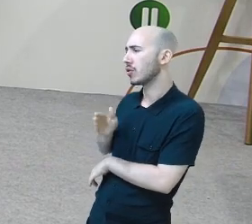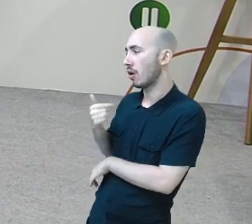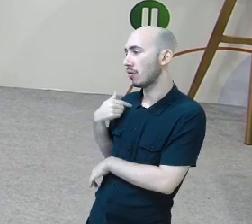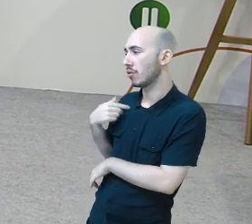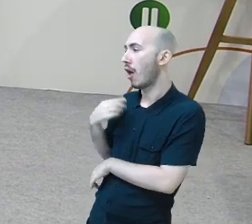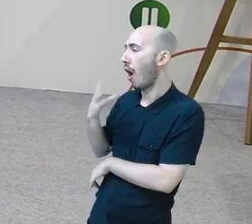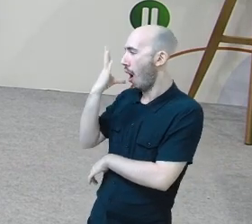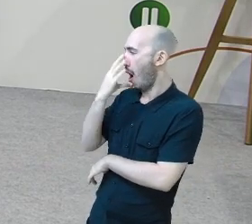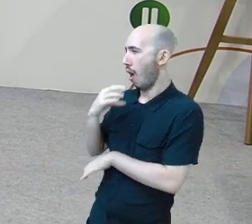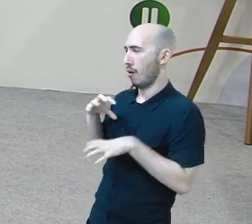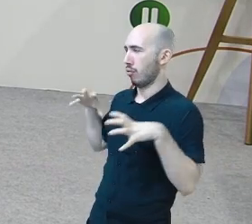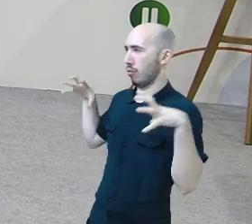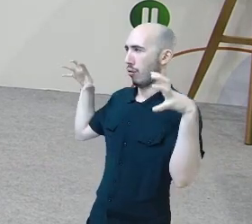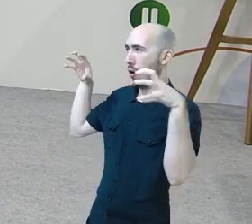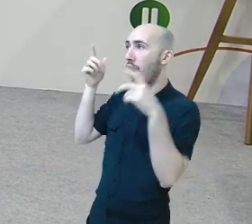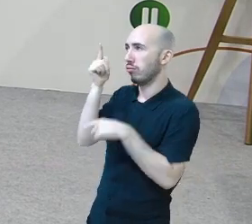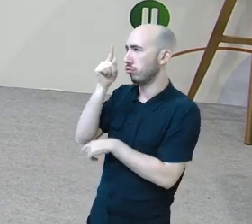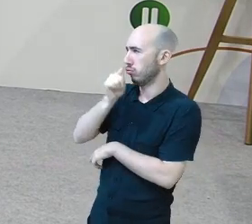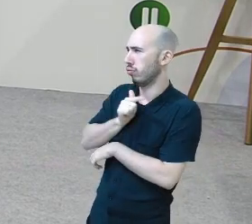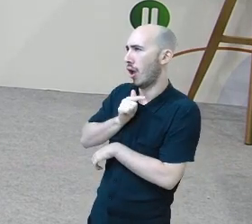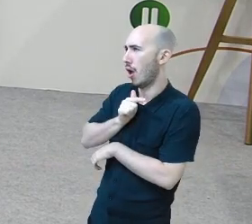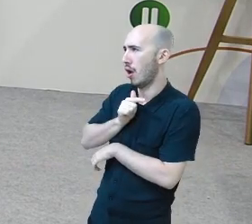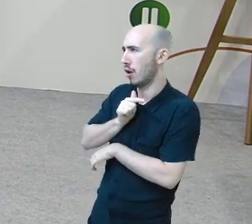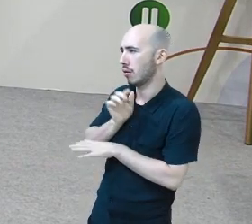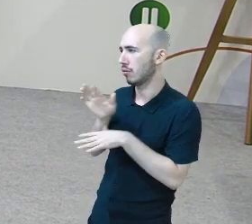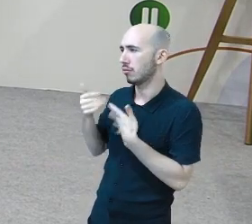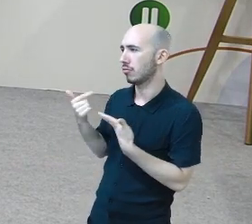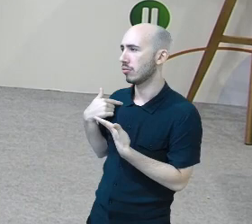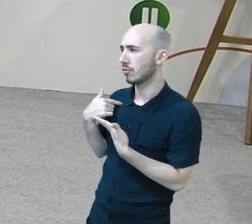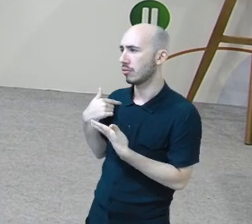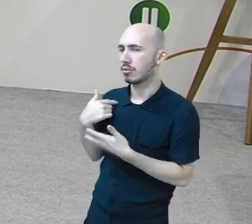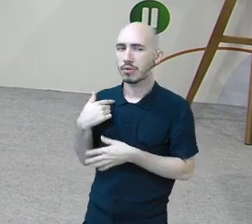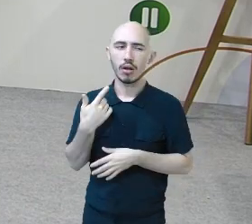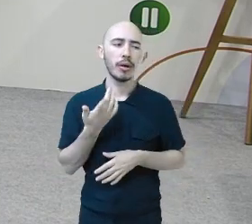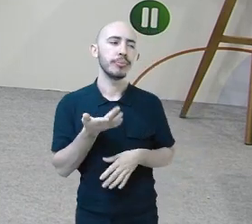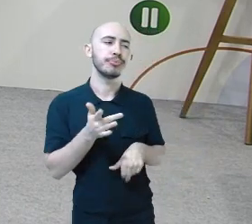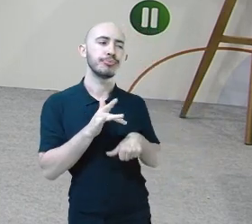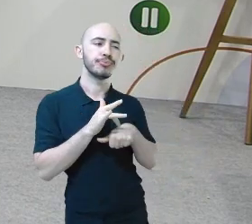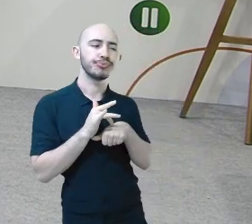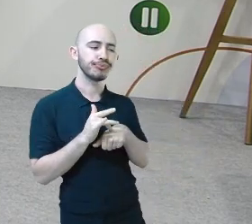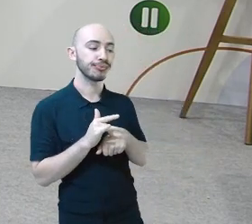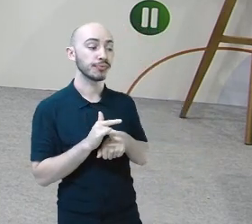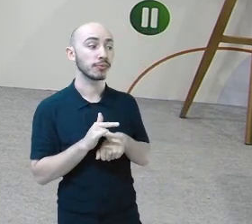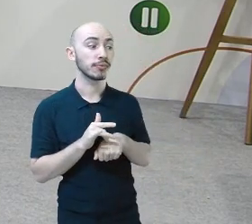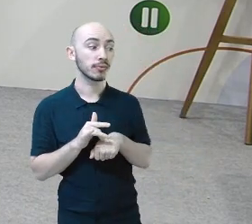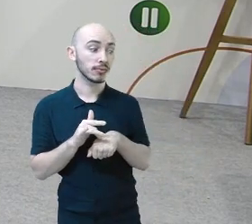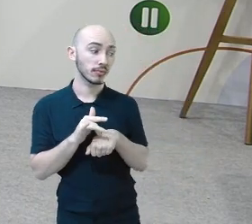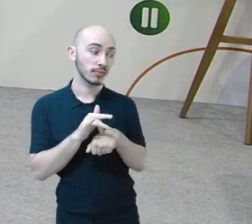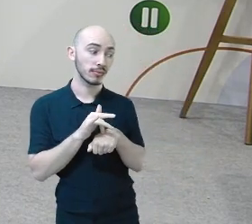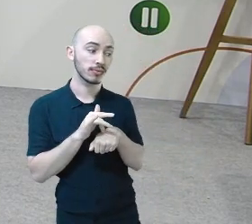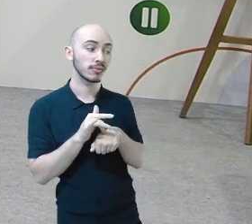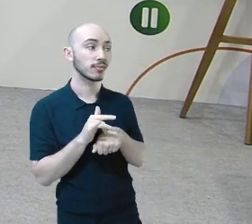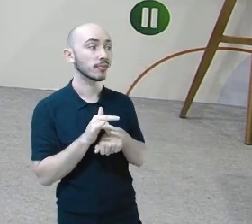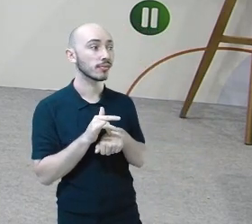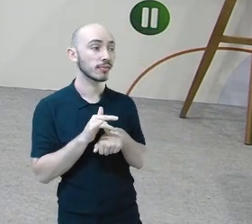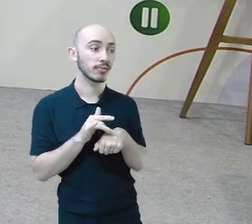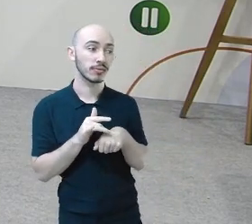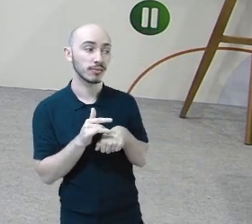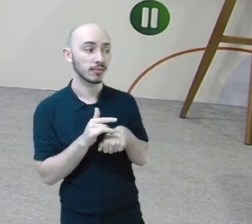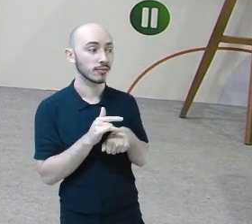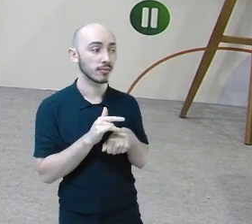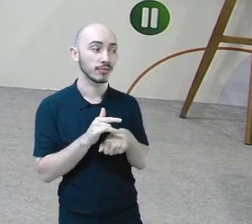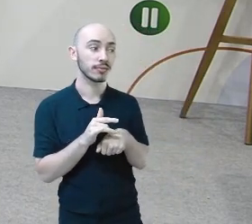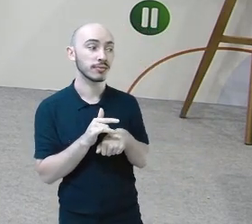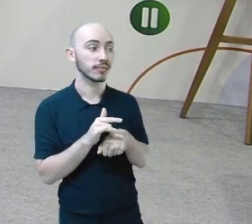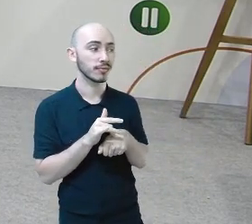um monstro feio, grande. E ela com aquele olhar de ironia, aquele jeitinho, como quem está querendo, sabe, mexer com